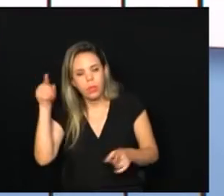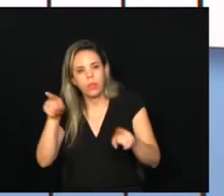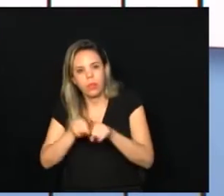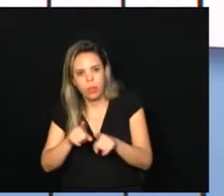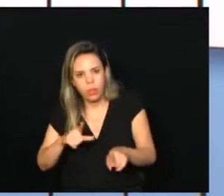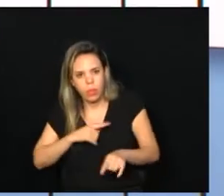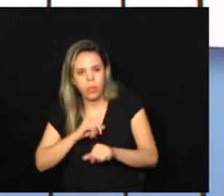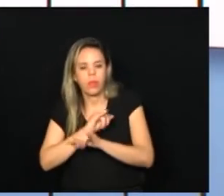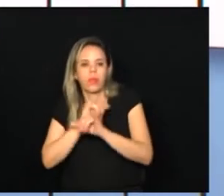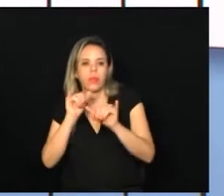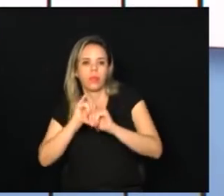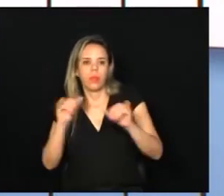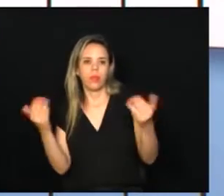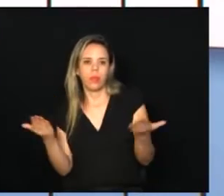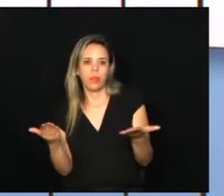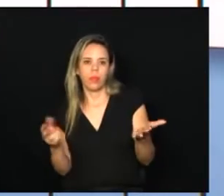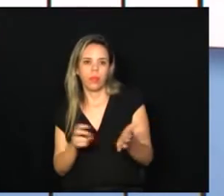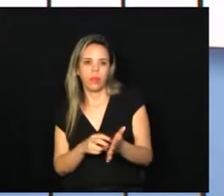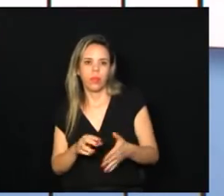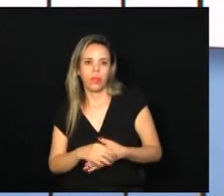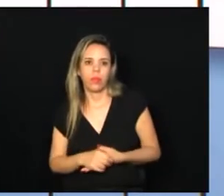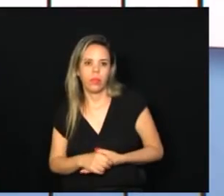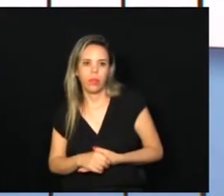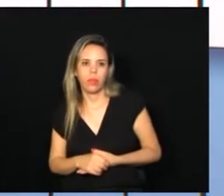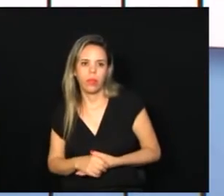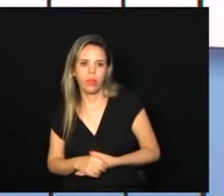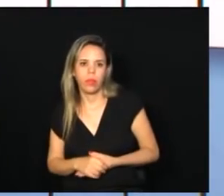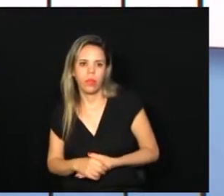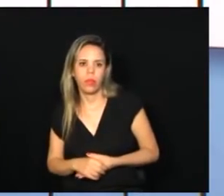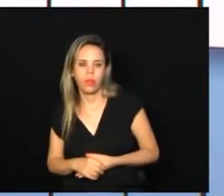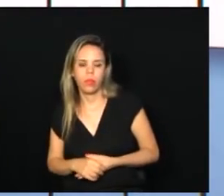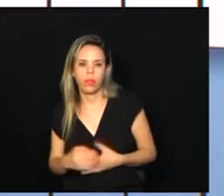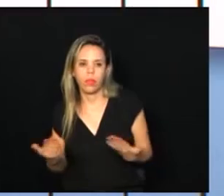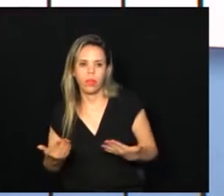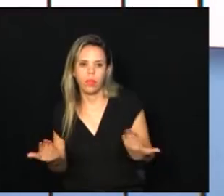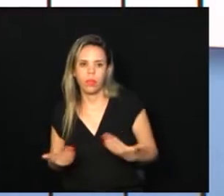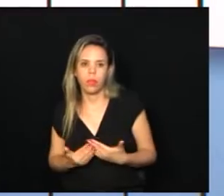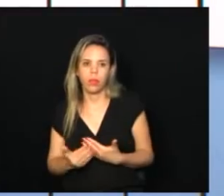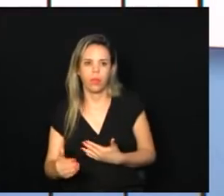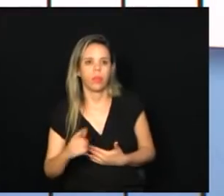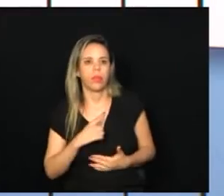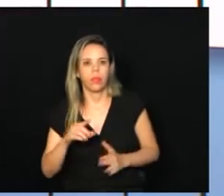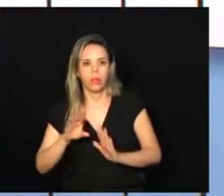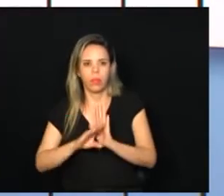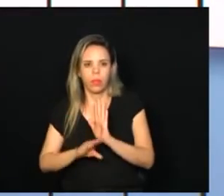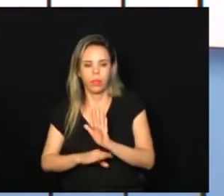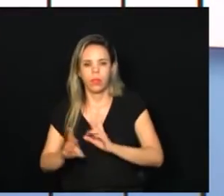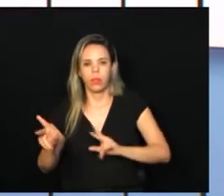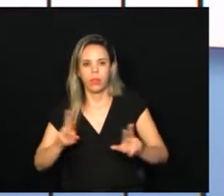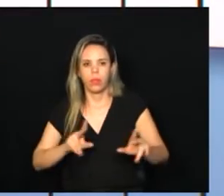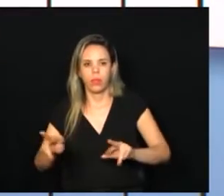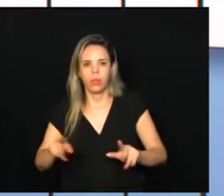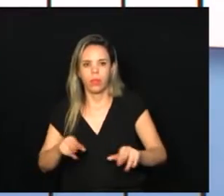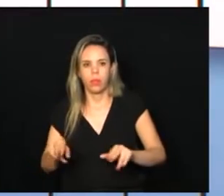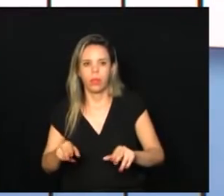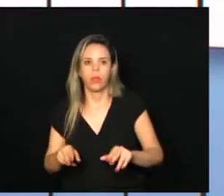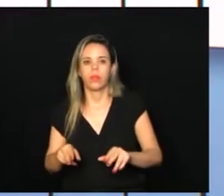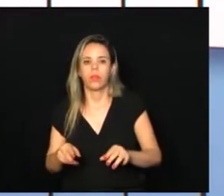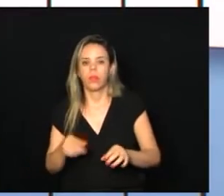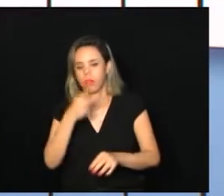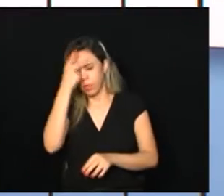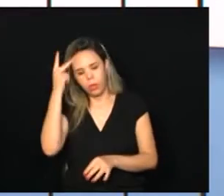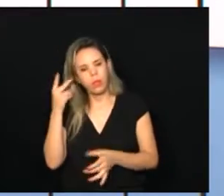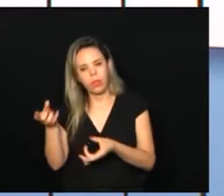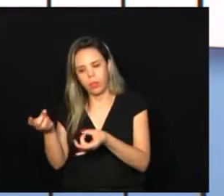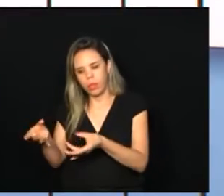também anunciou hoje de manhã que a partir de agora vai ter um processo diferente para a xepa, que são